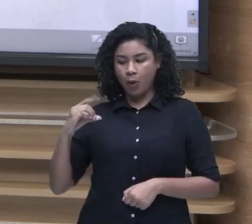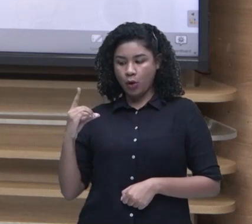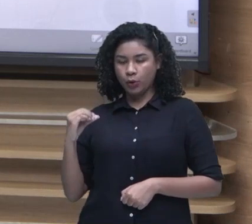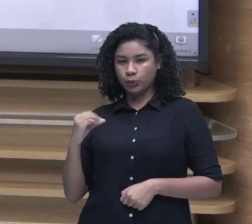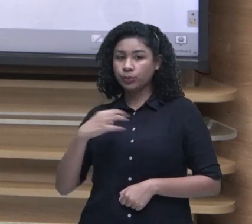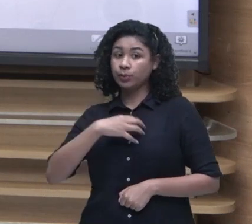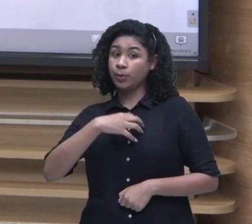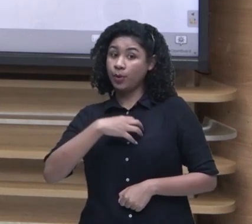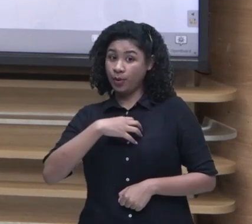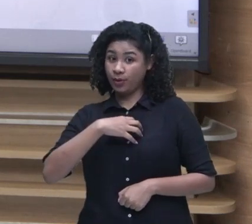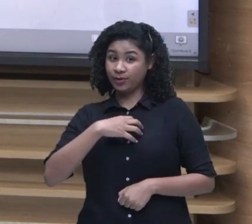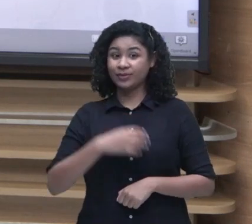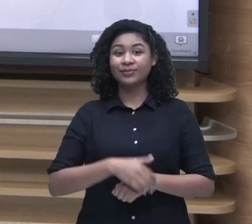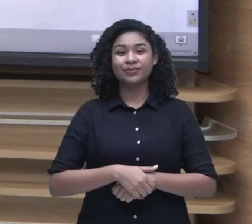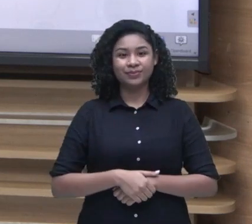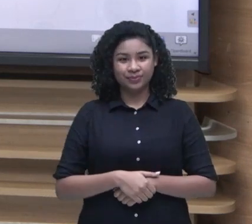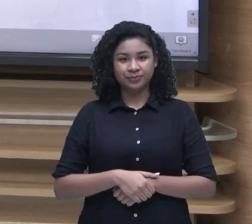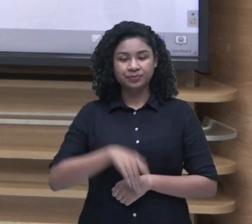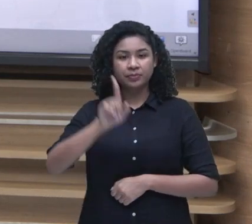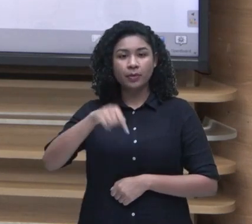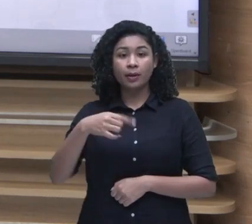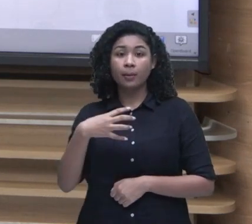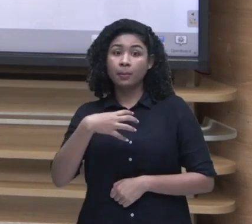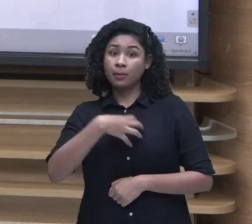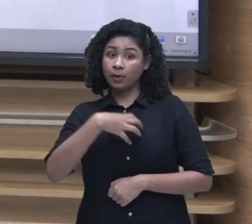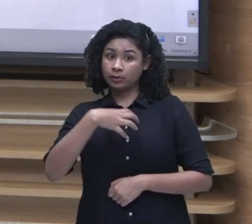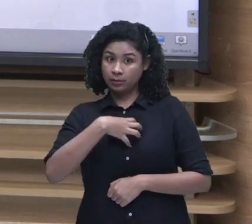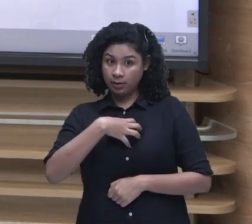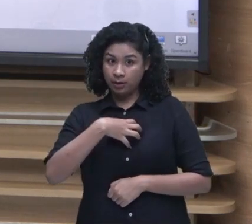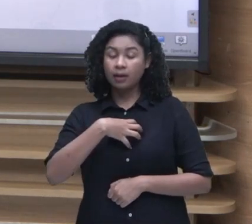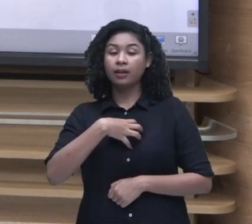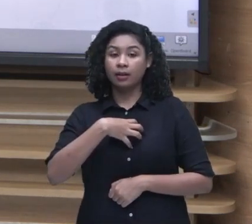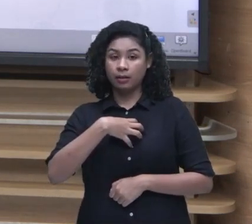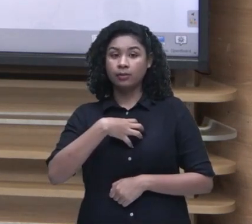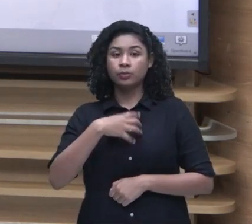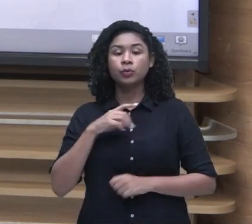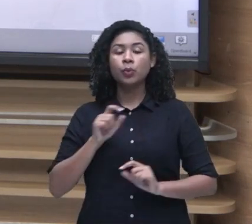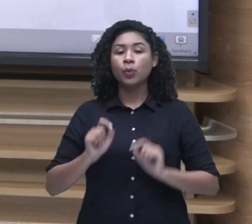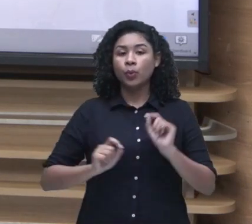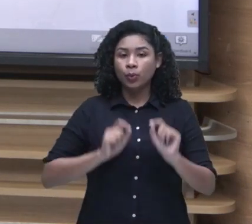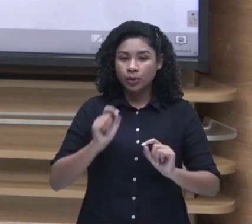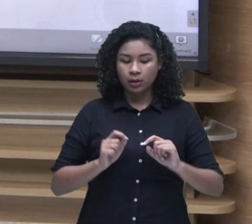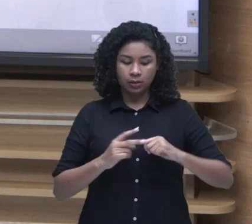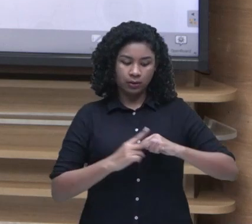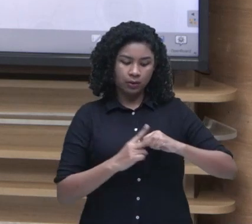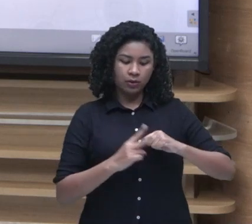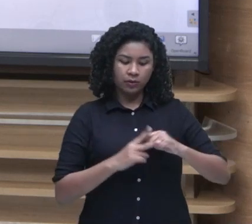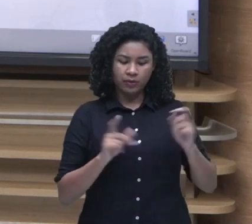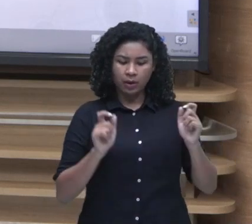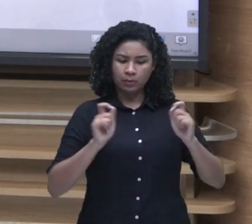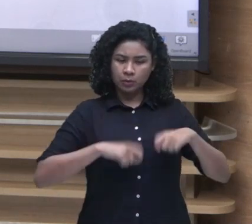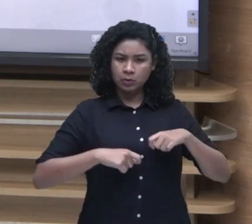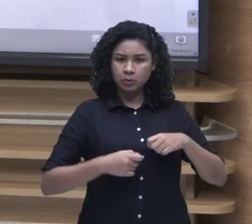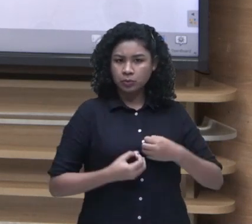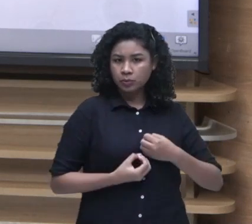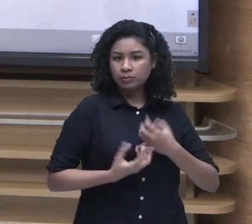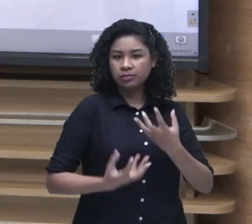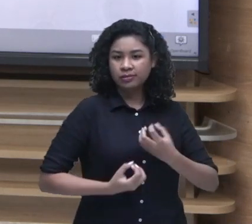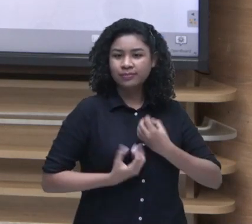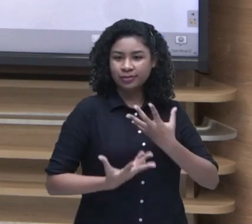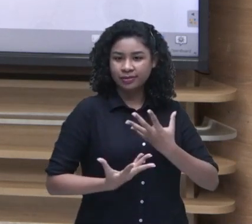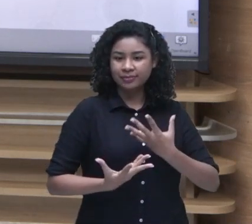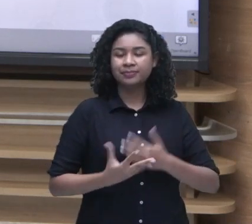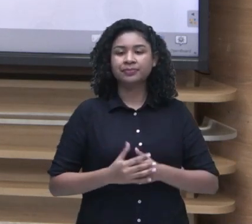O modo é a maneira, pela qual os verbos se expressam. E é sobre isto que